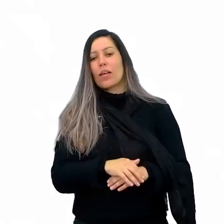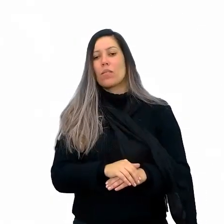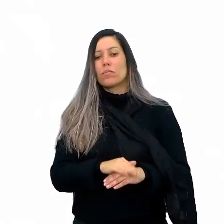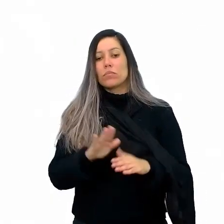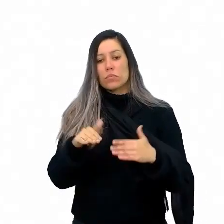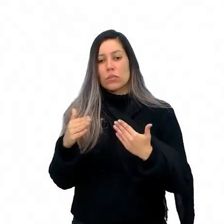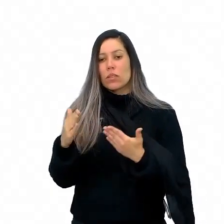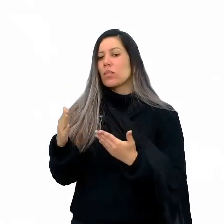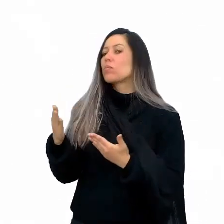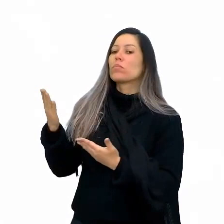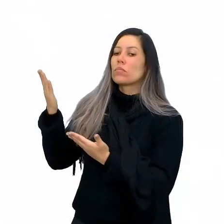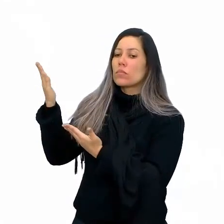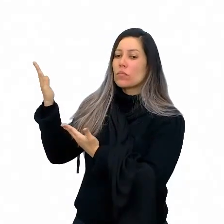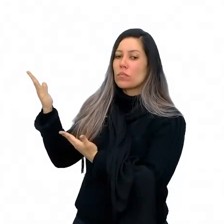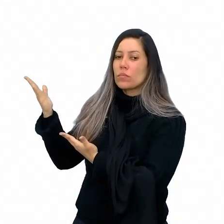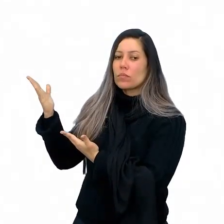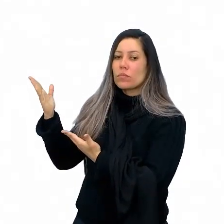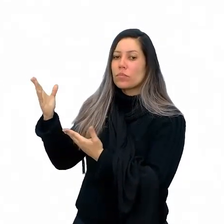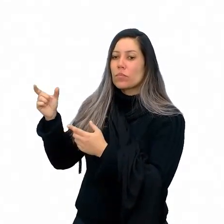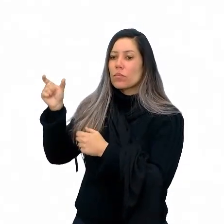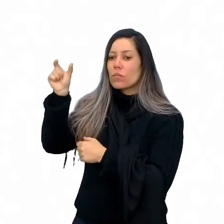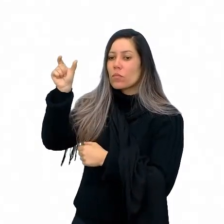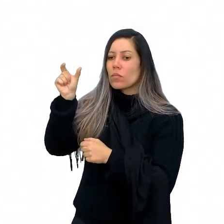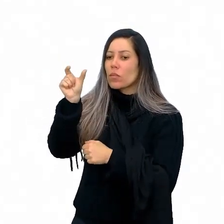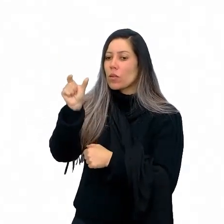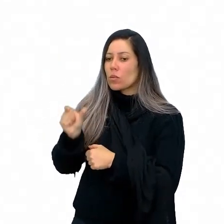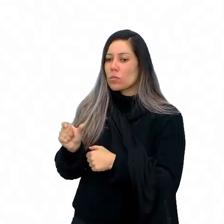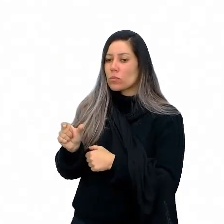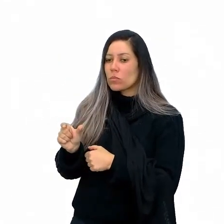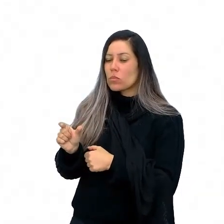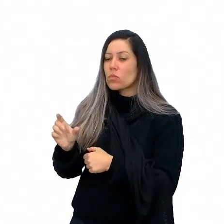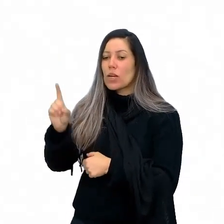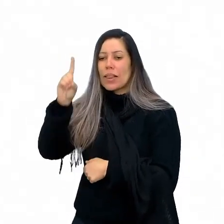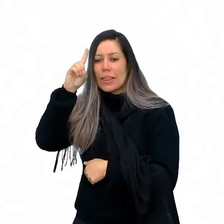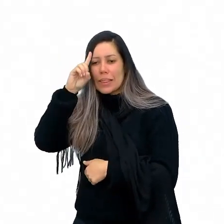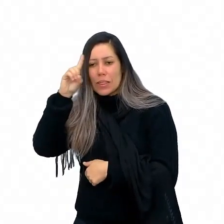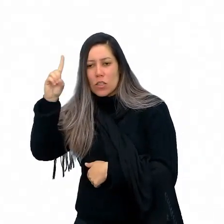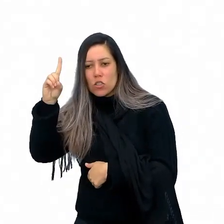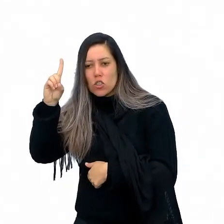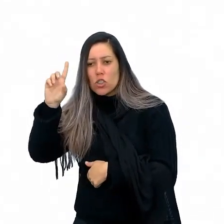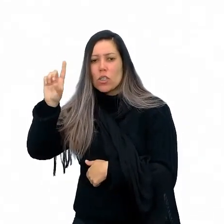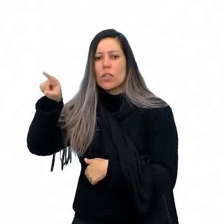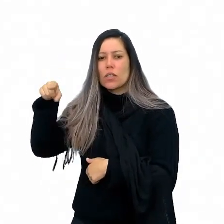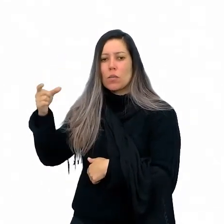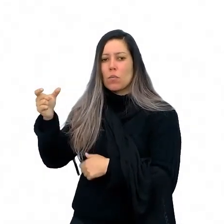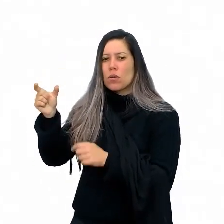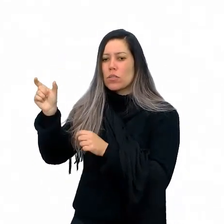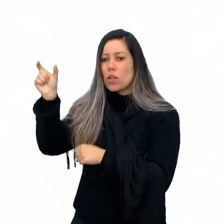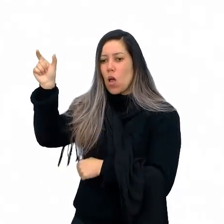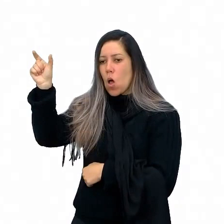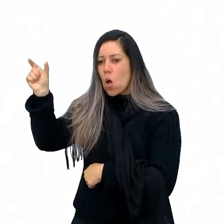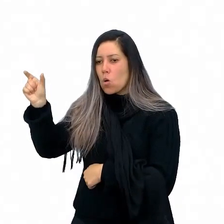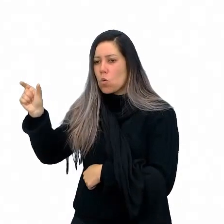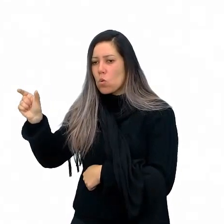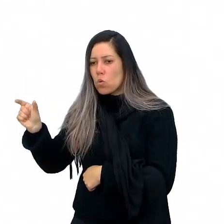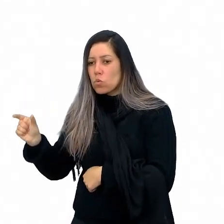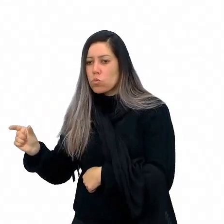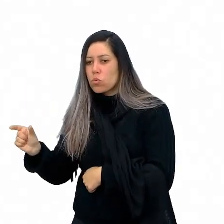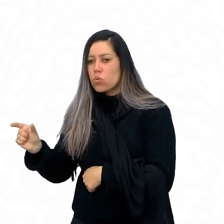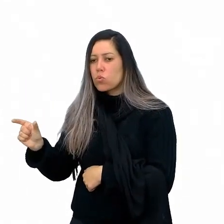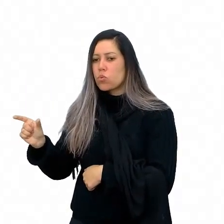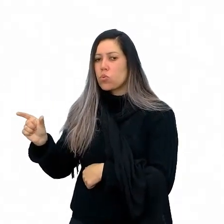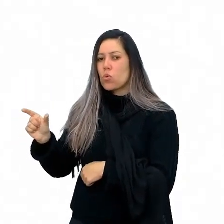primeira coluna, a data, na segunda coluna, a sequência de atividades que foi utilizada como referência para aquela